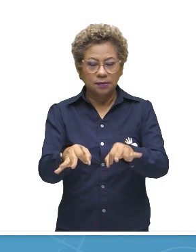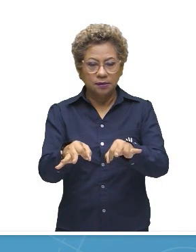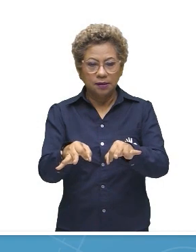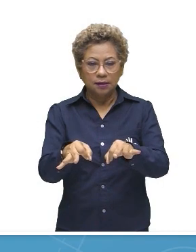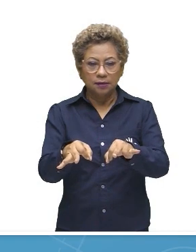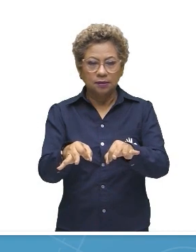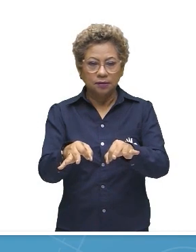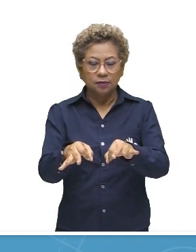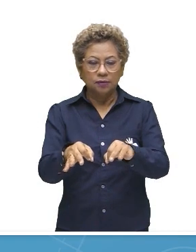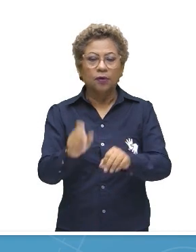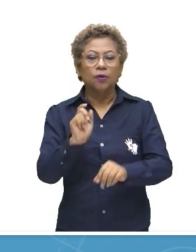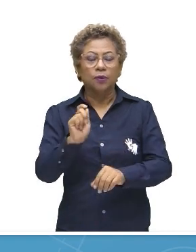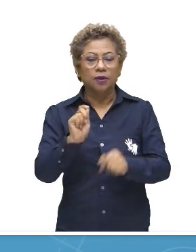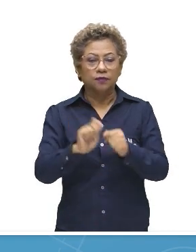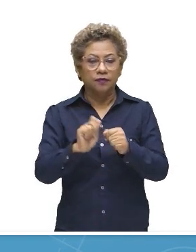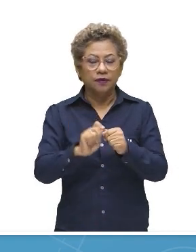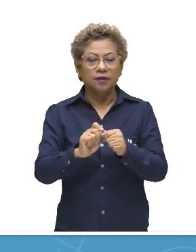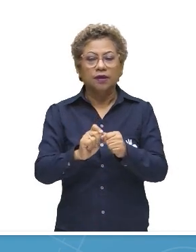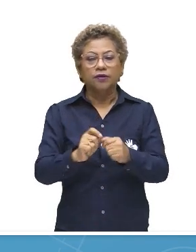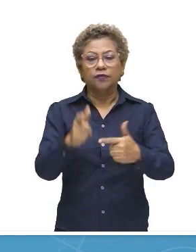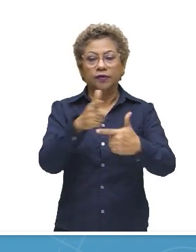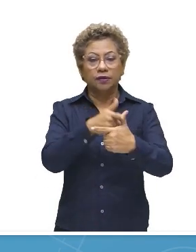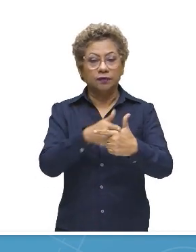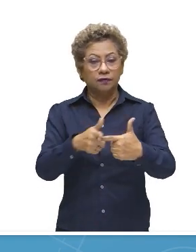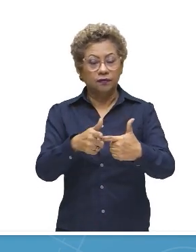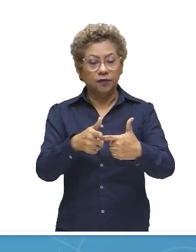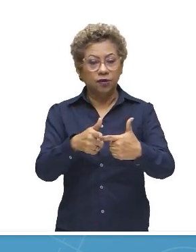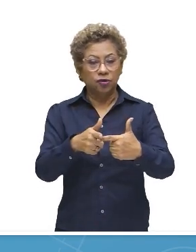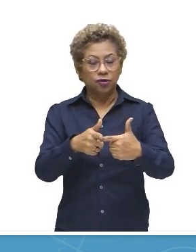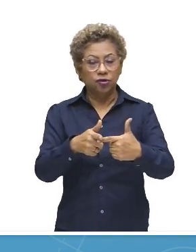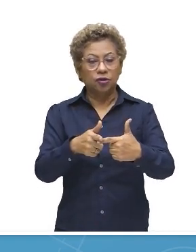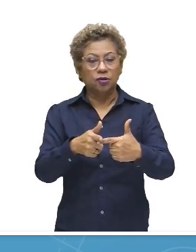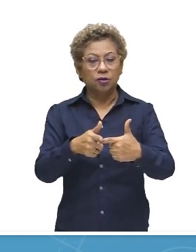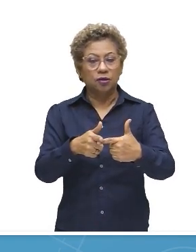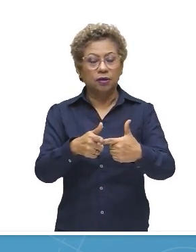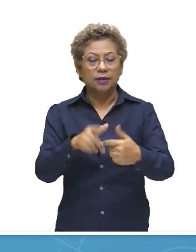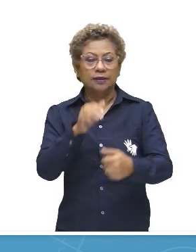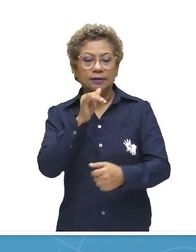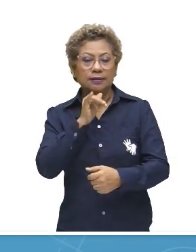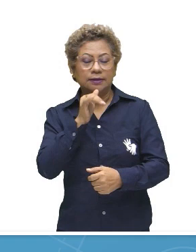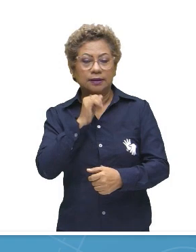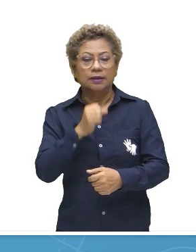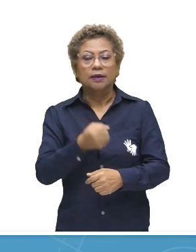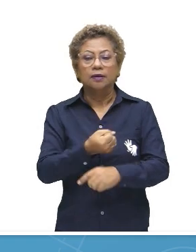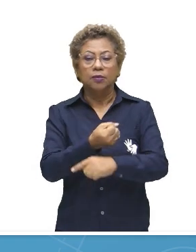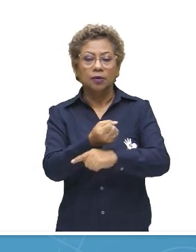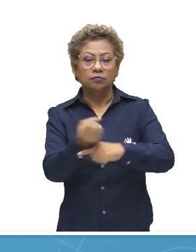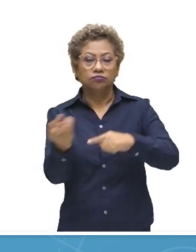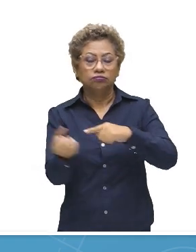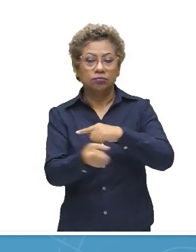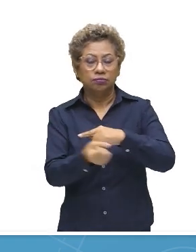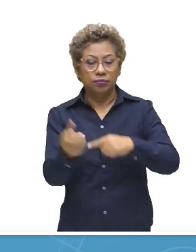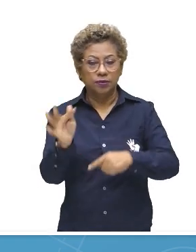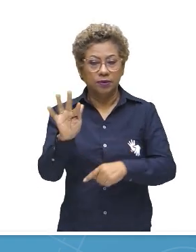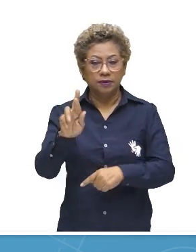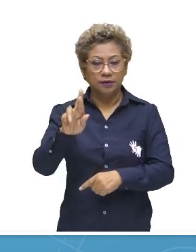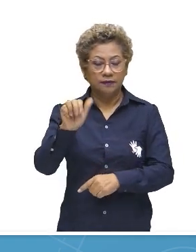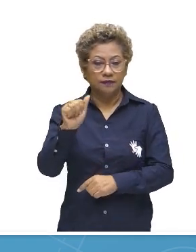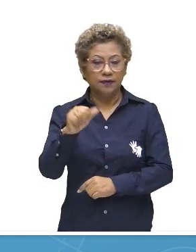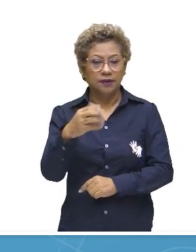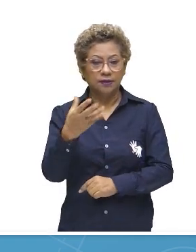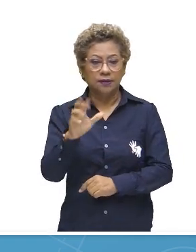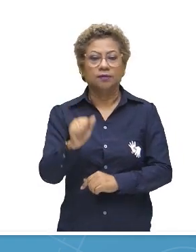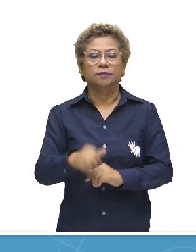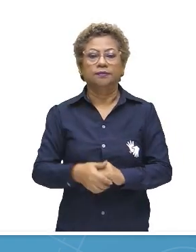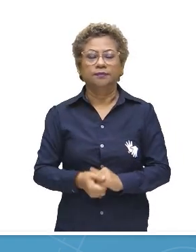184, basta a gente ir dividindo uma dessas frações. Então, se eu pegar aqui já a fração 5 sobre 8, se eu dividir